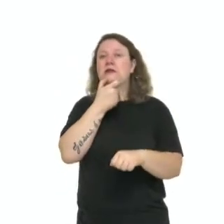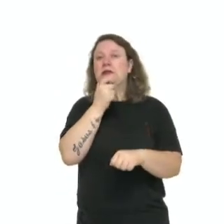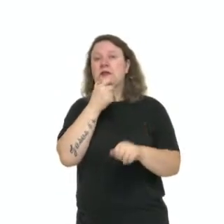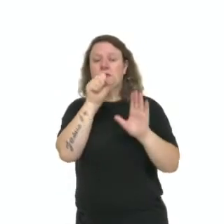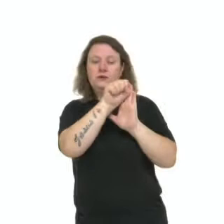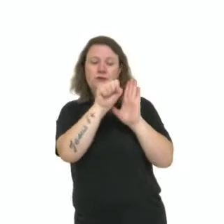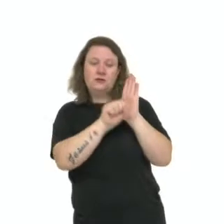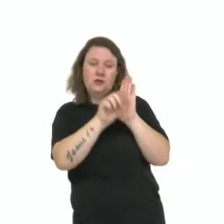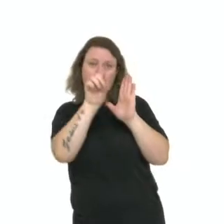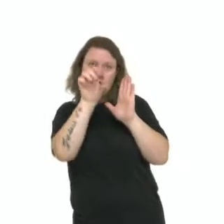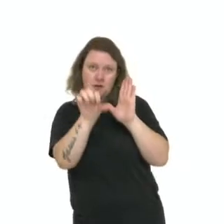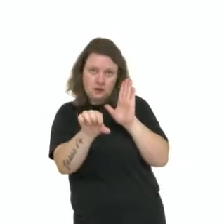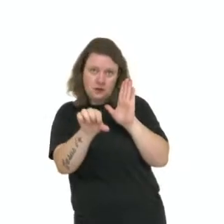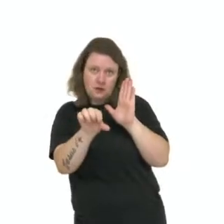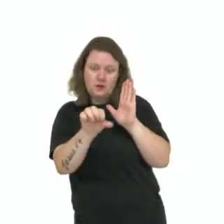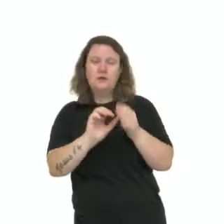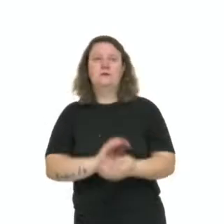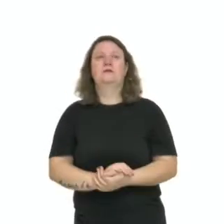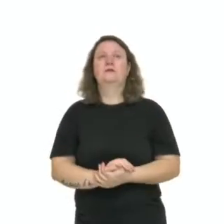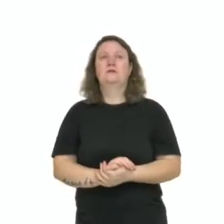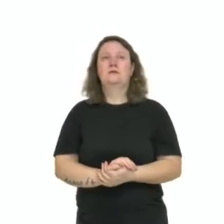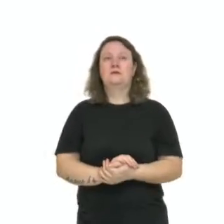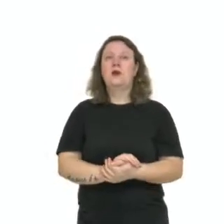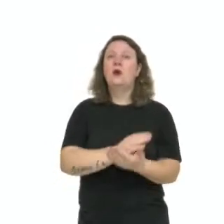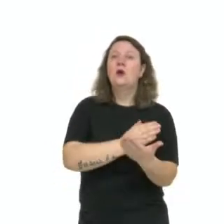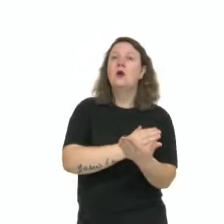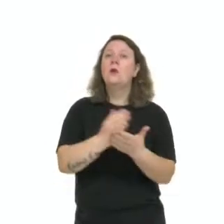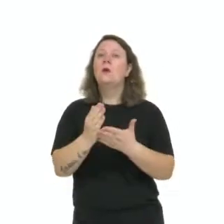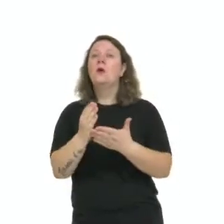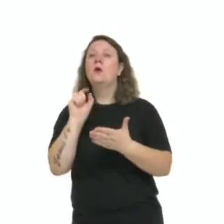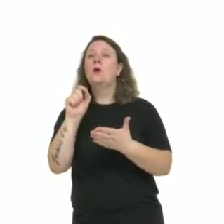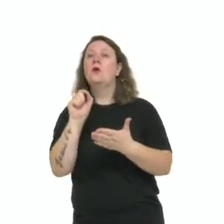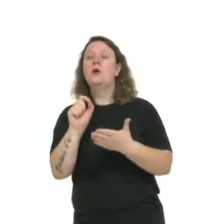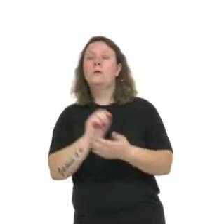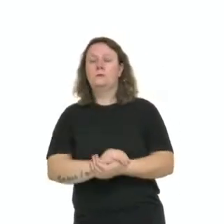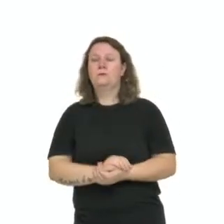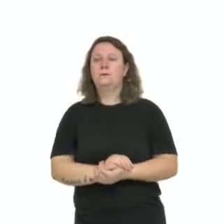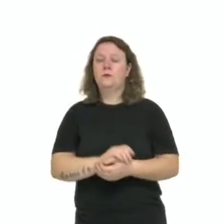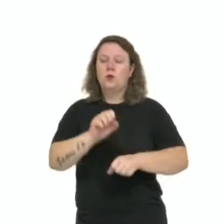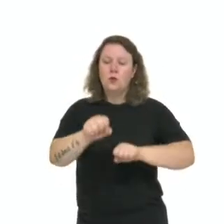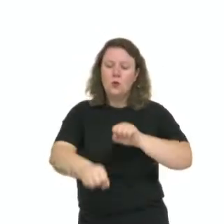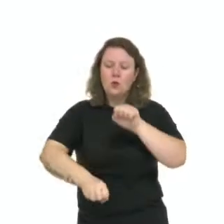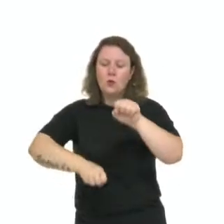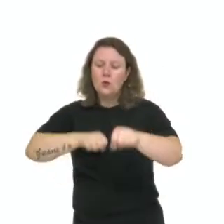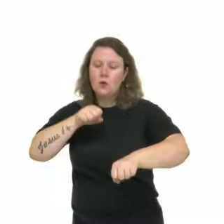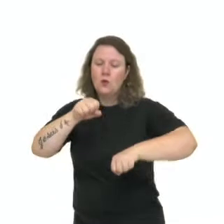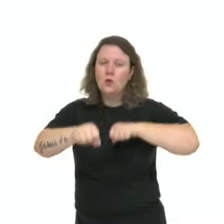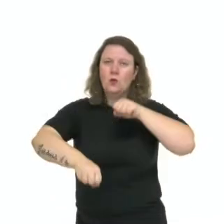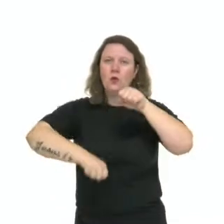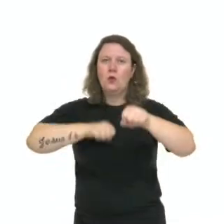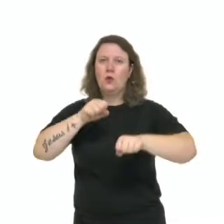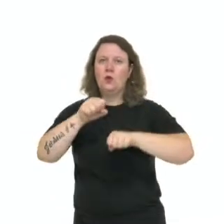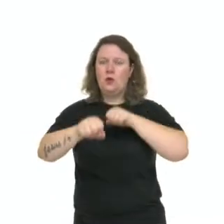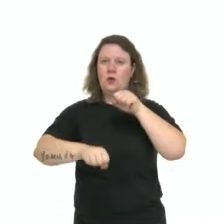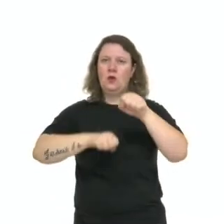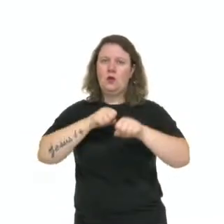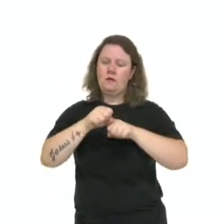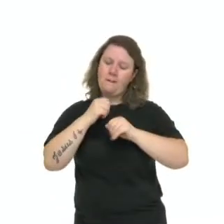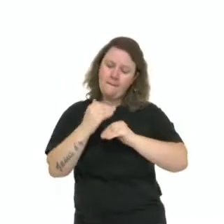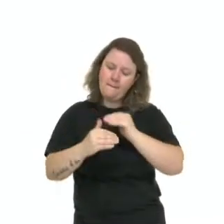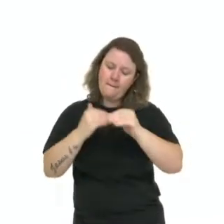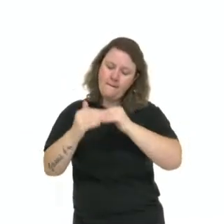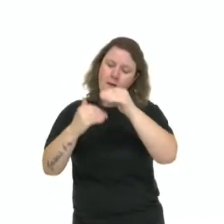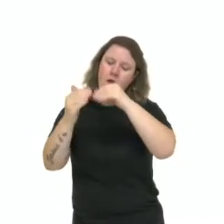século XIX. Desde essa época, as bicicletas foram aperfeiçoadas para